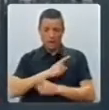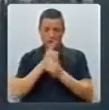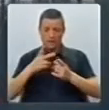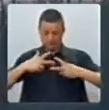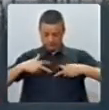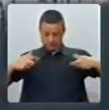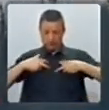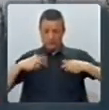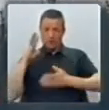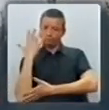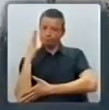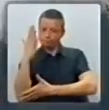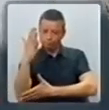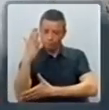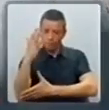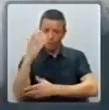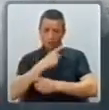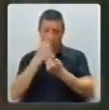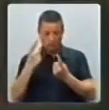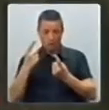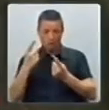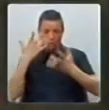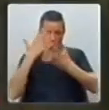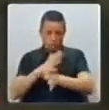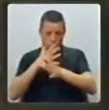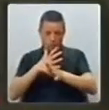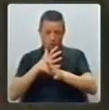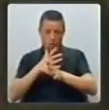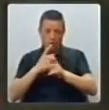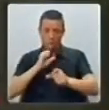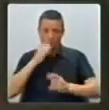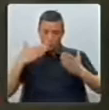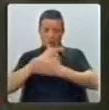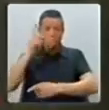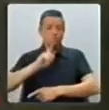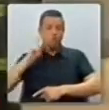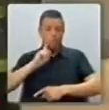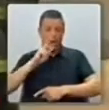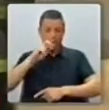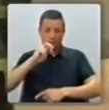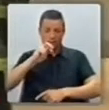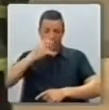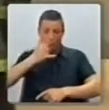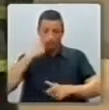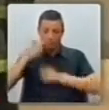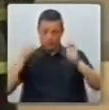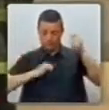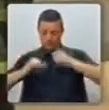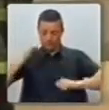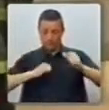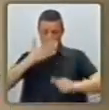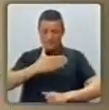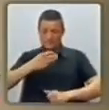área florestal entre Valparaíso e Viña del Mar. As chamas provocaram a morte de uma mulher e ferimentos em outras 32 pessoas, entre elas 19